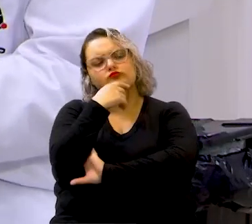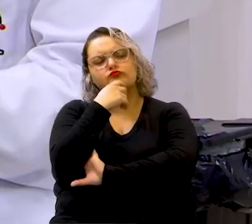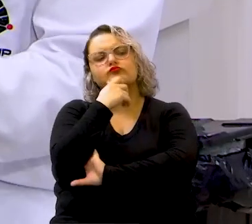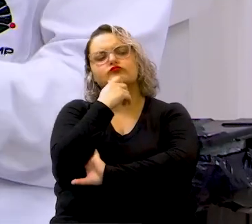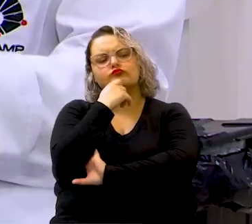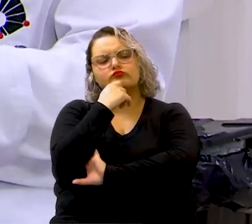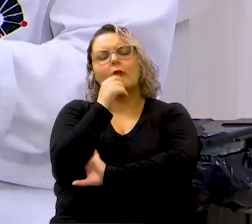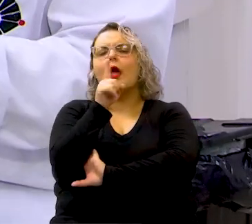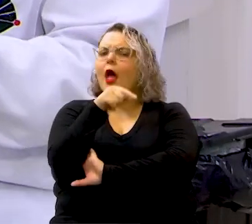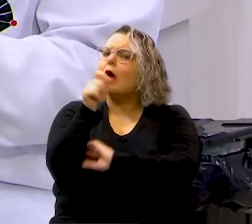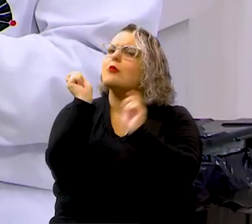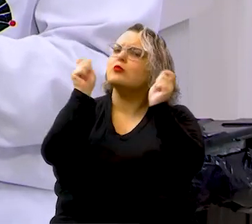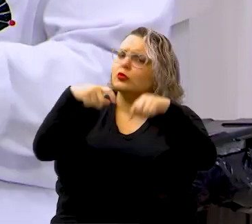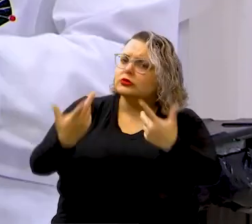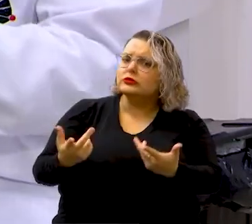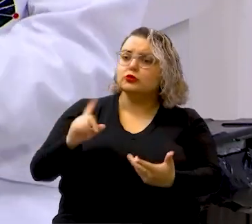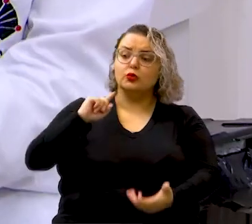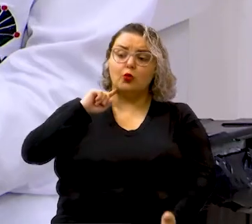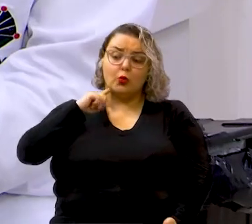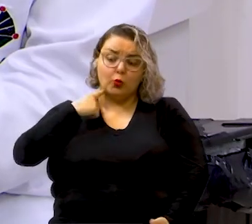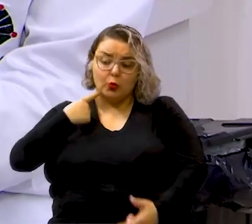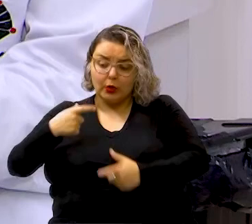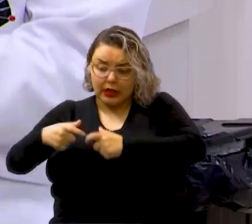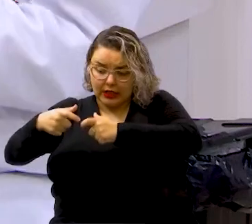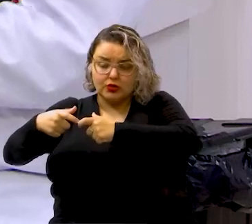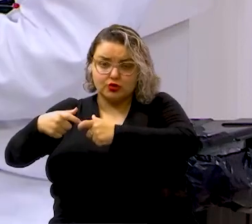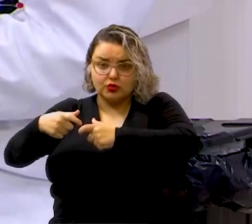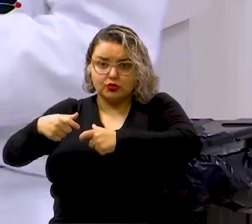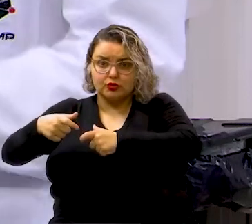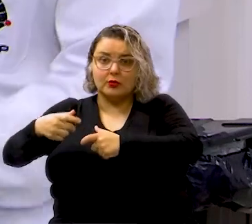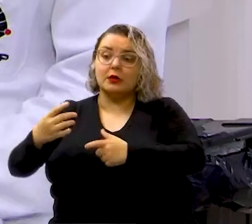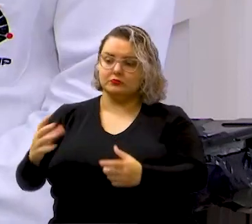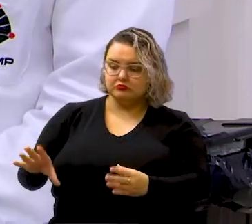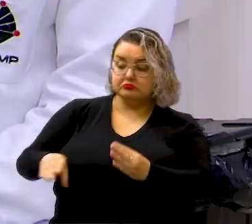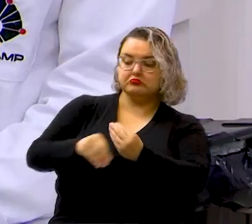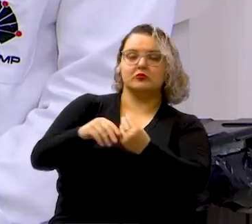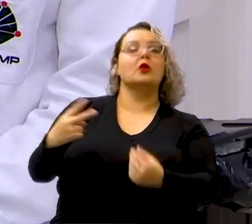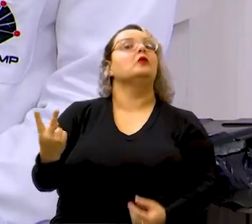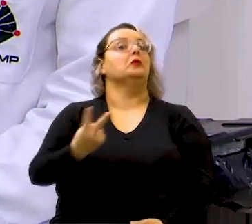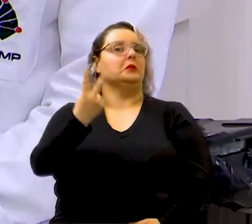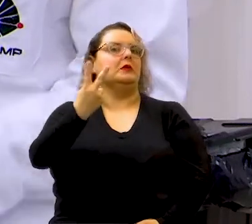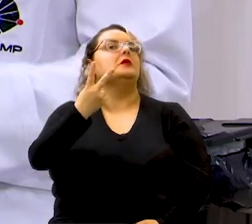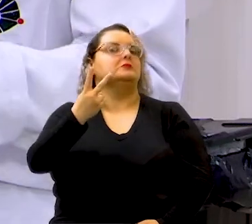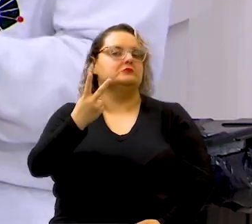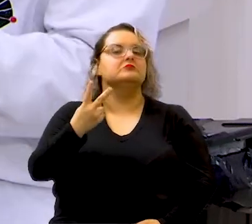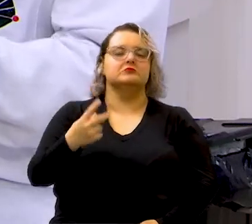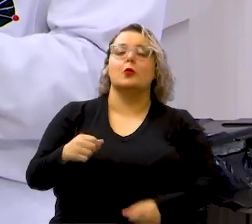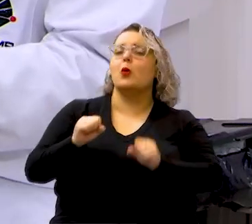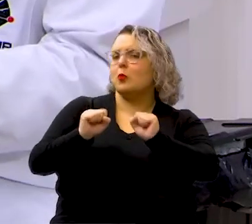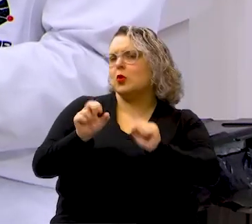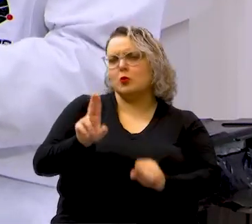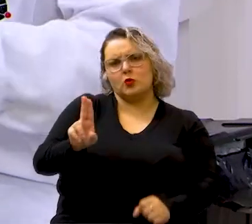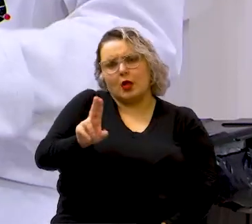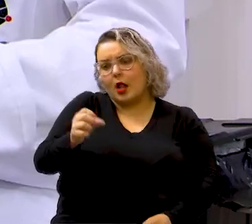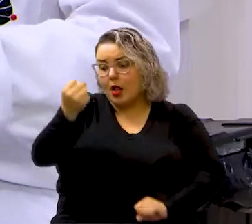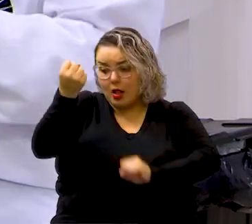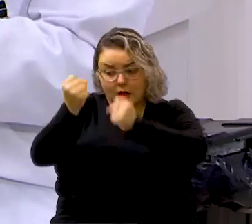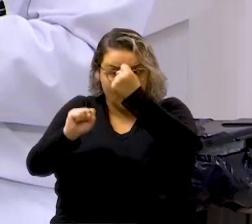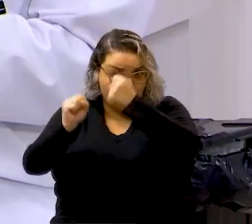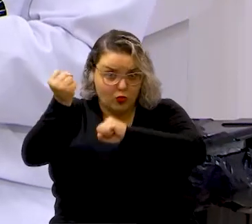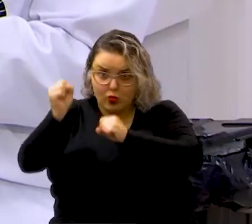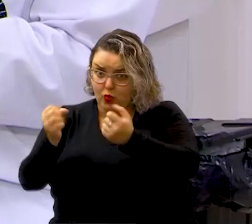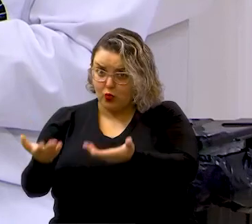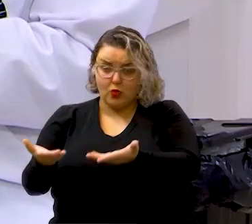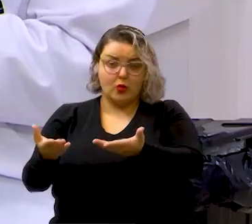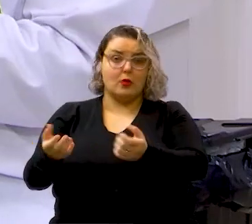esse material, nesse lixo, em um sensor de alto valor agregado, né? Coisas que dá para a gente utilizar na indústria,